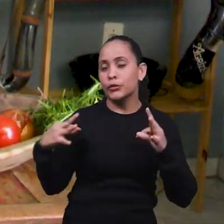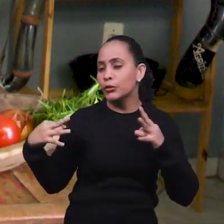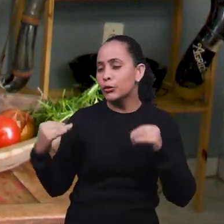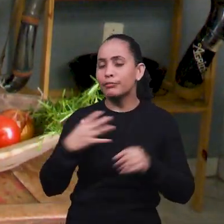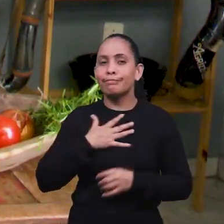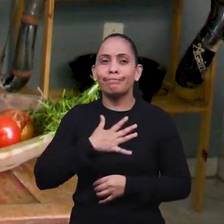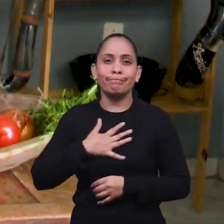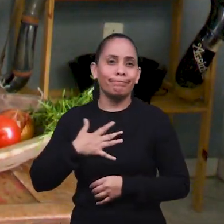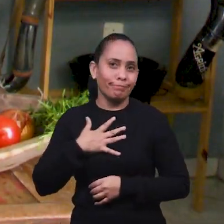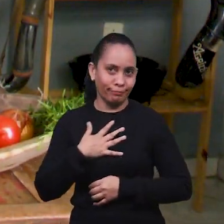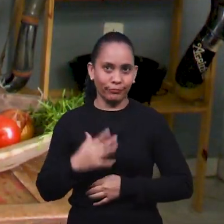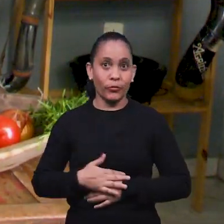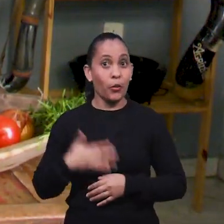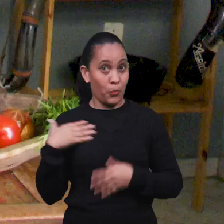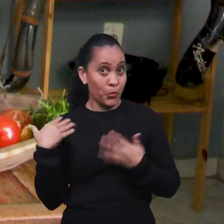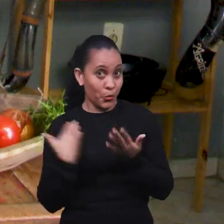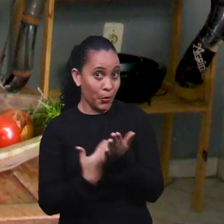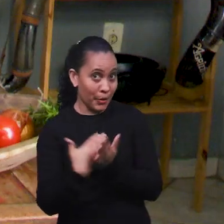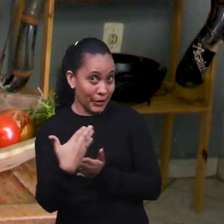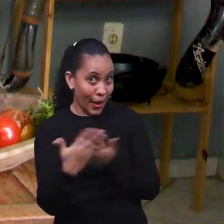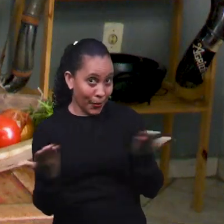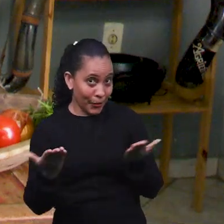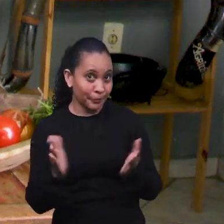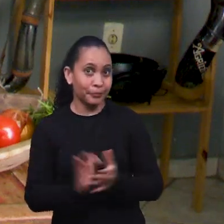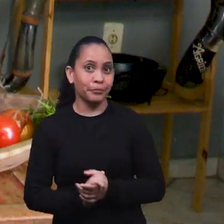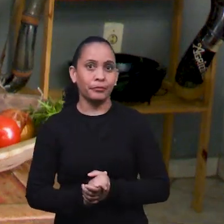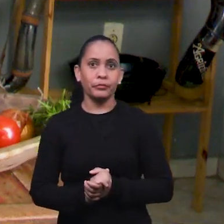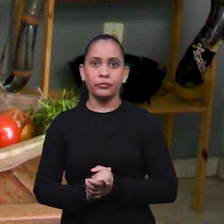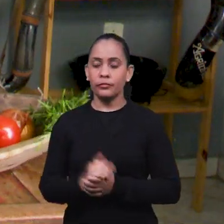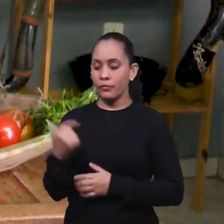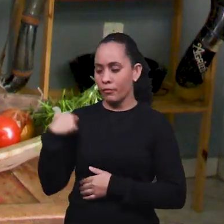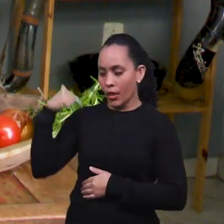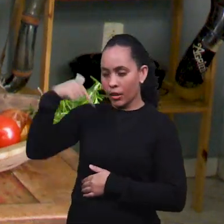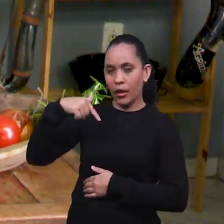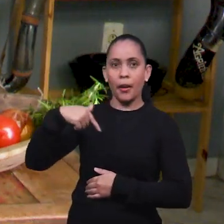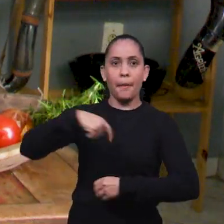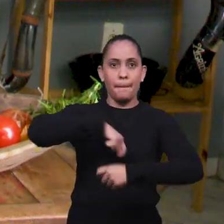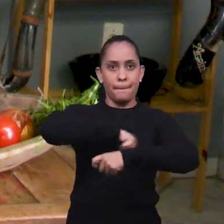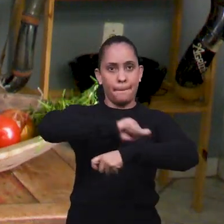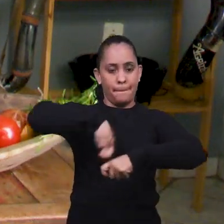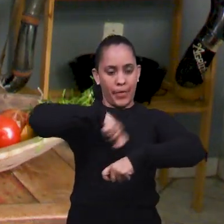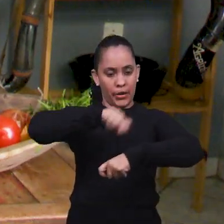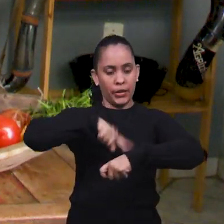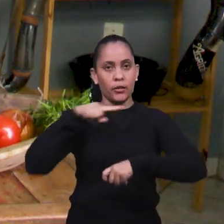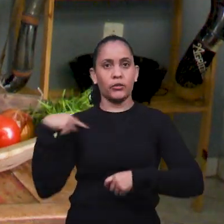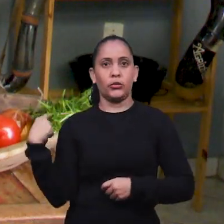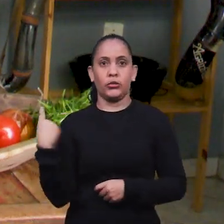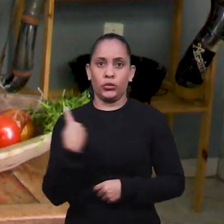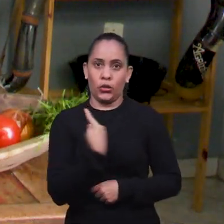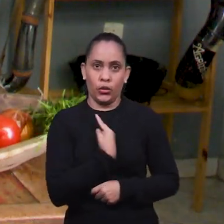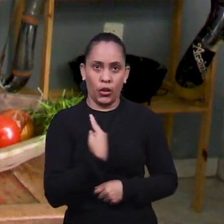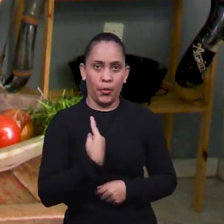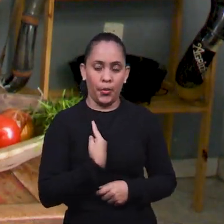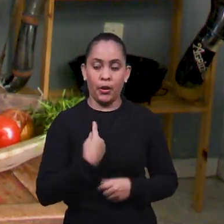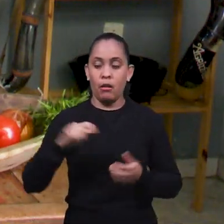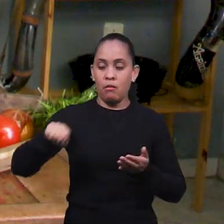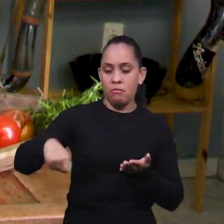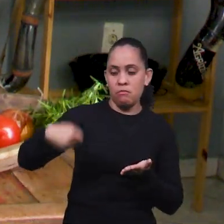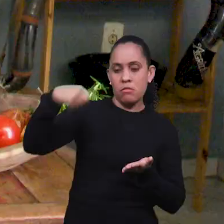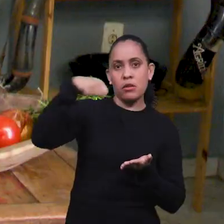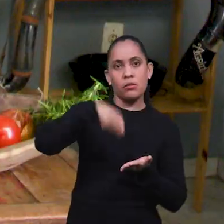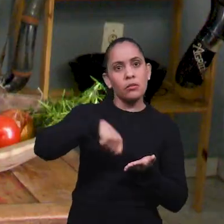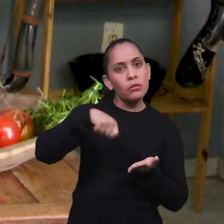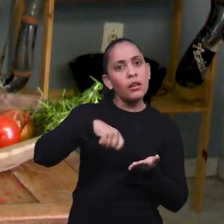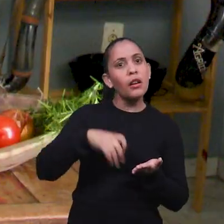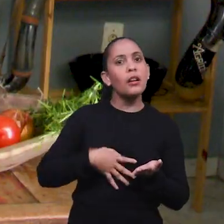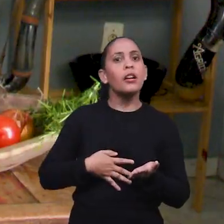agradar todo mundo. Vamos começar? Vamos começar. Ó, numa panela aqui, nós vamos colocar uma colherzinha